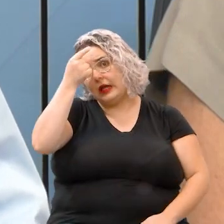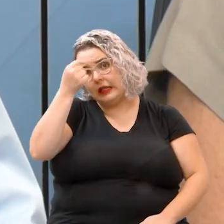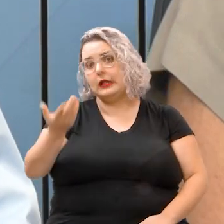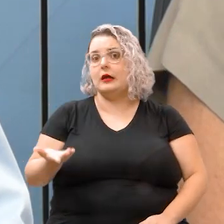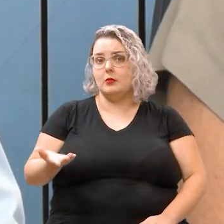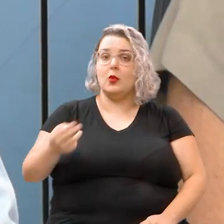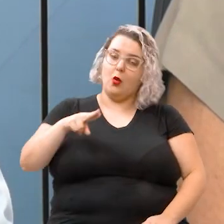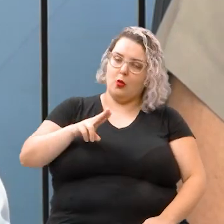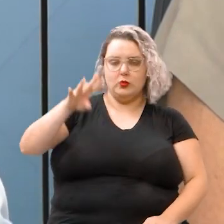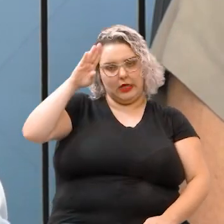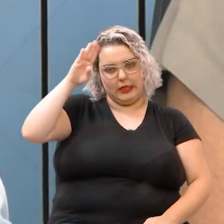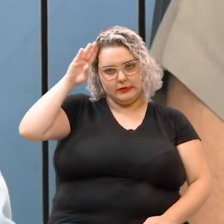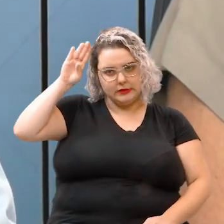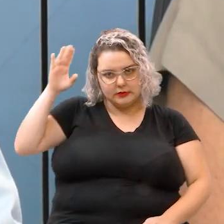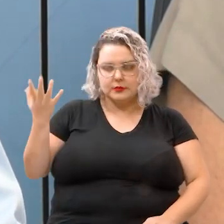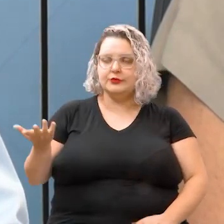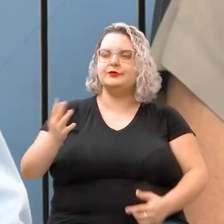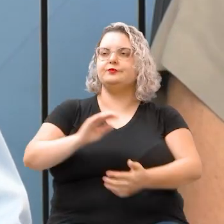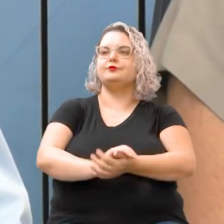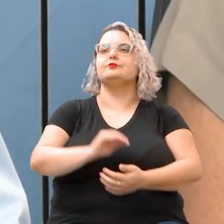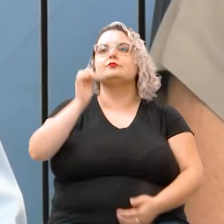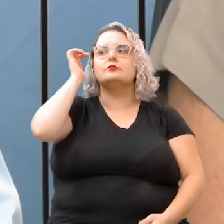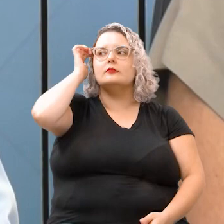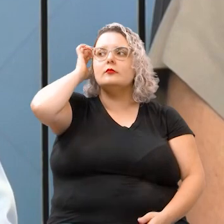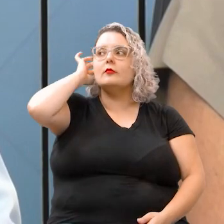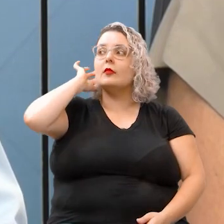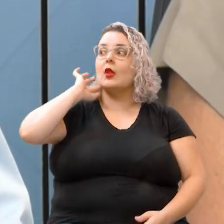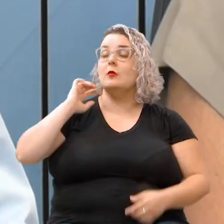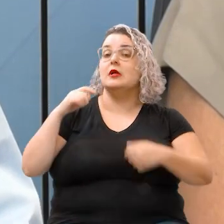Mas isso passa pela necessidade